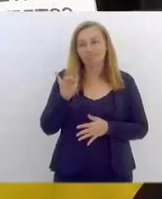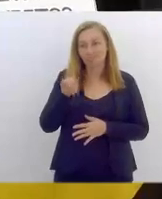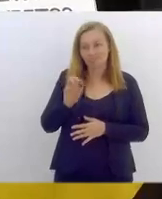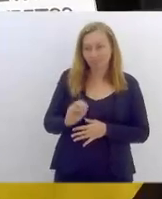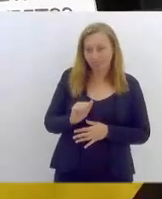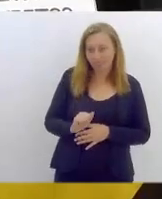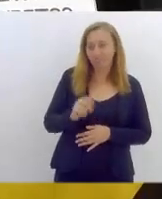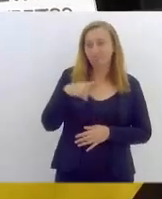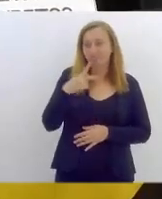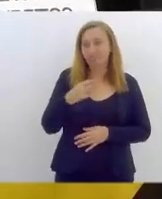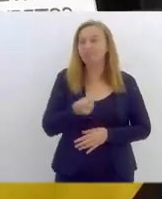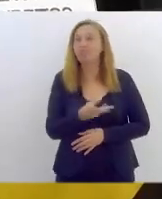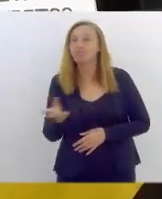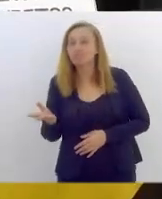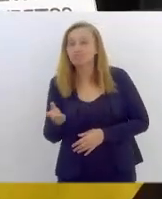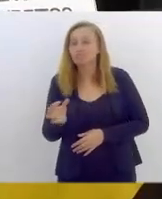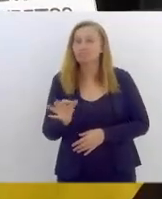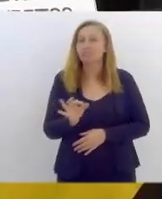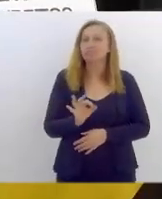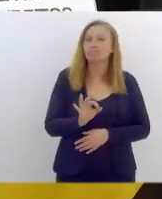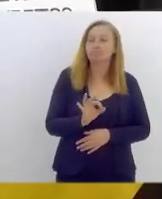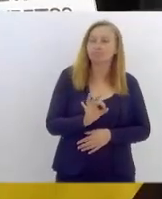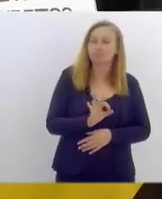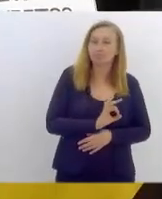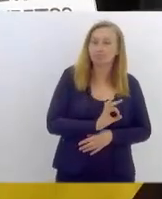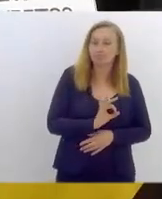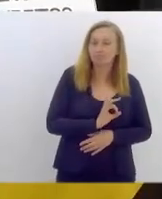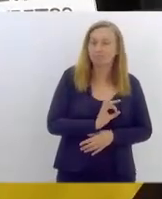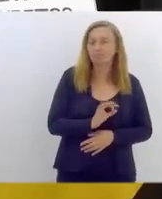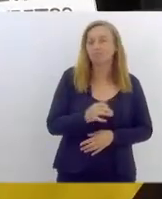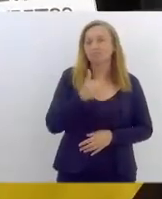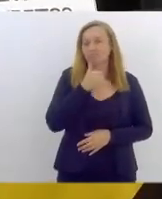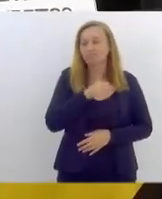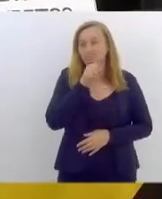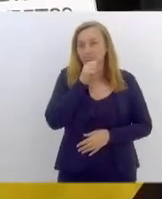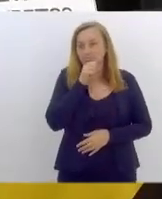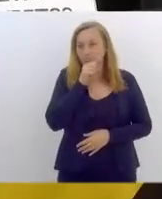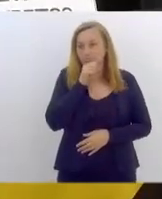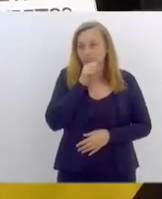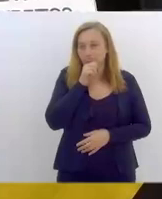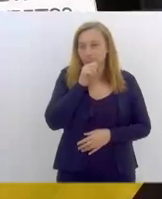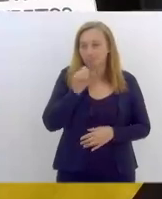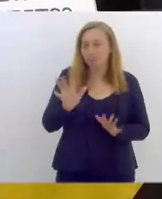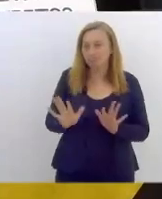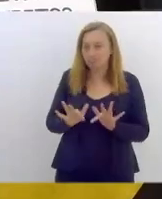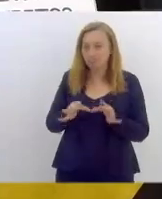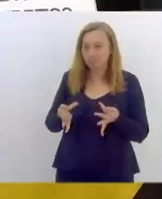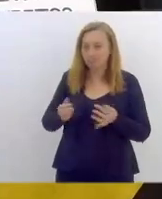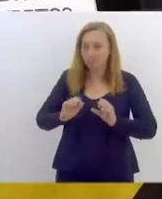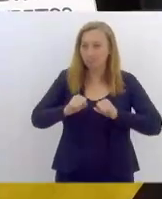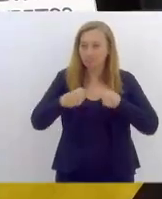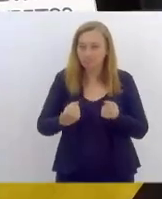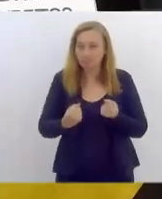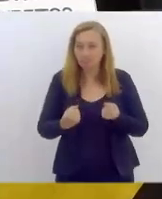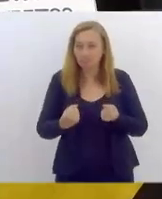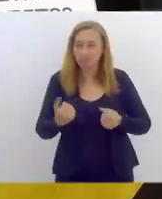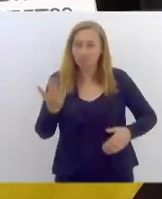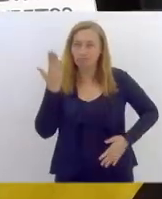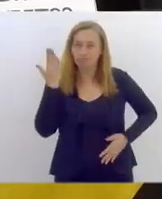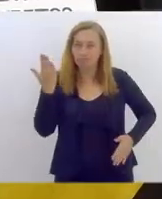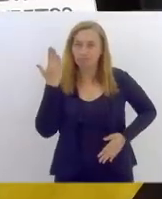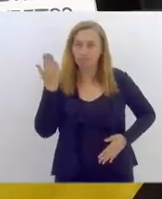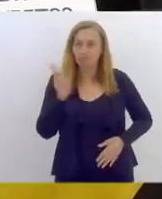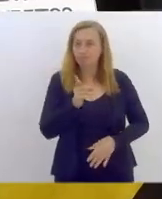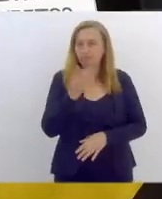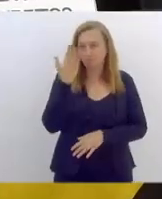Quantos policiais, mães, né, foram acolhidos por minha filha quando diziam que ela simplesmente defendia bandido. Não é nem